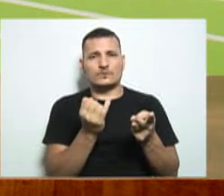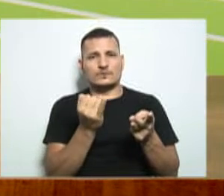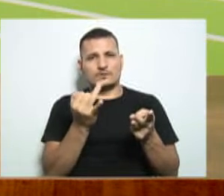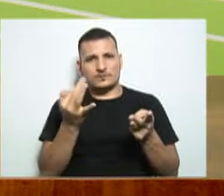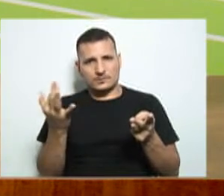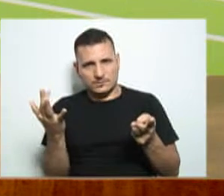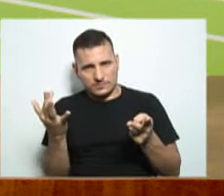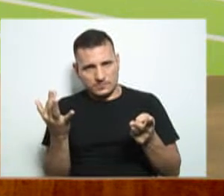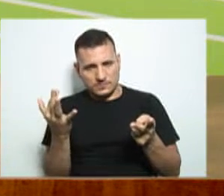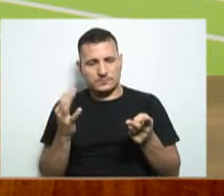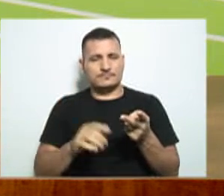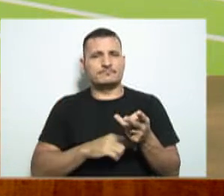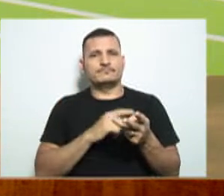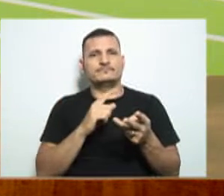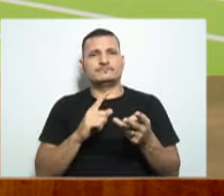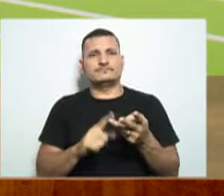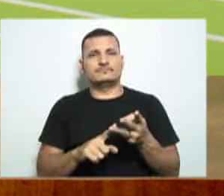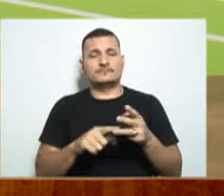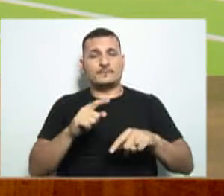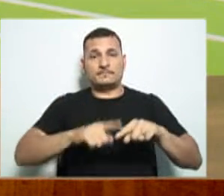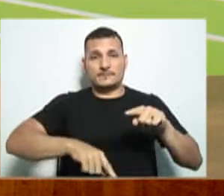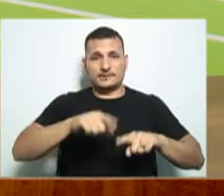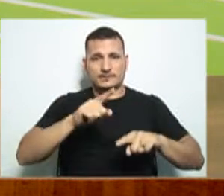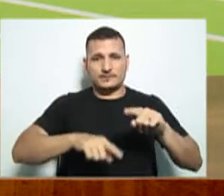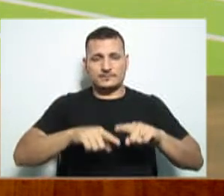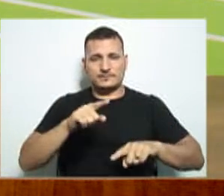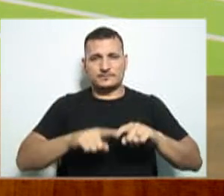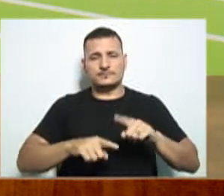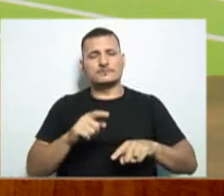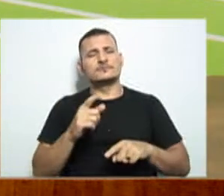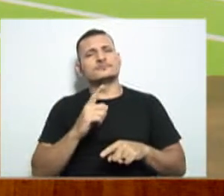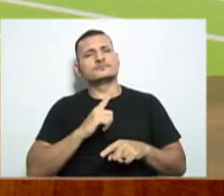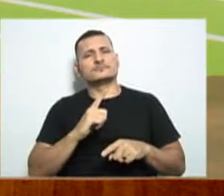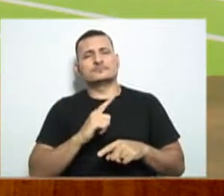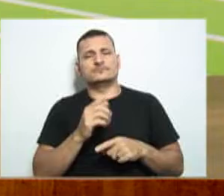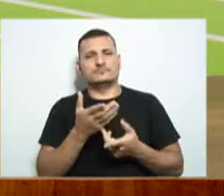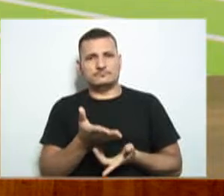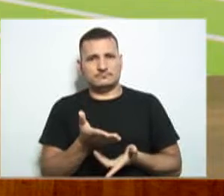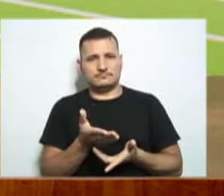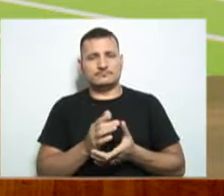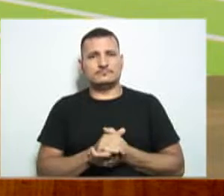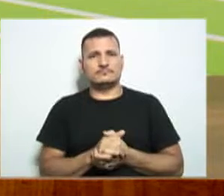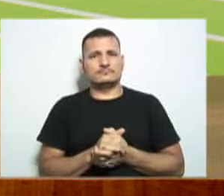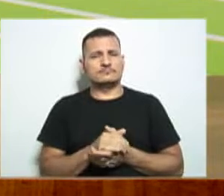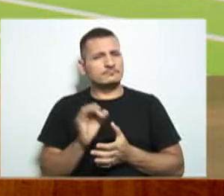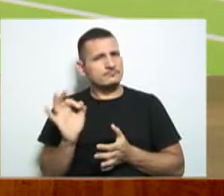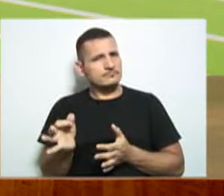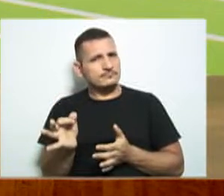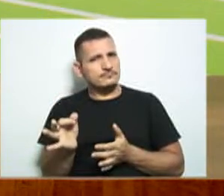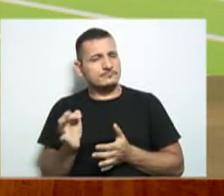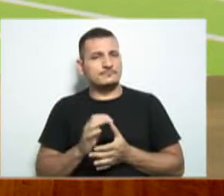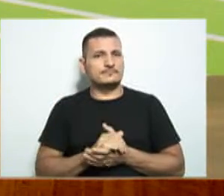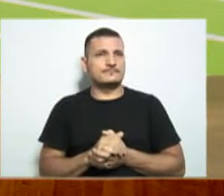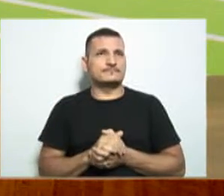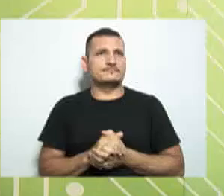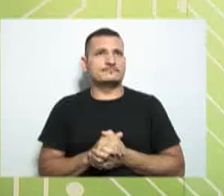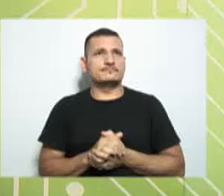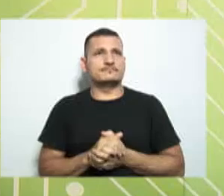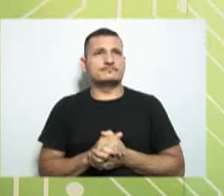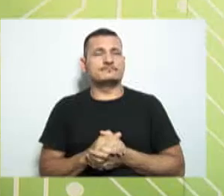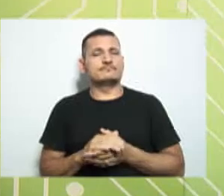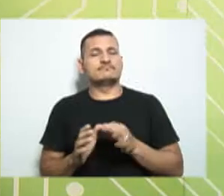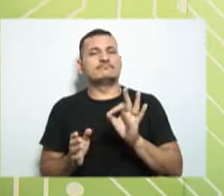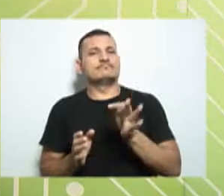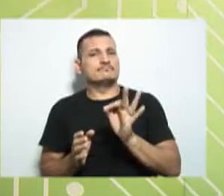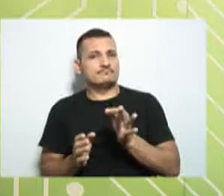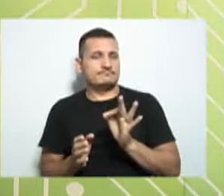quantidades de materiais eu tenho aí. Seria isso, professora Priscila?